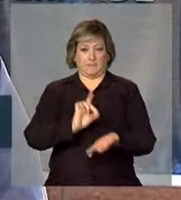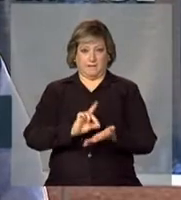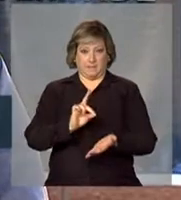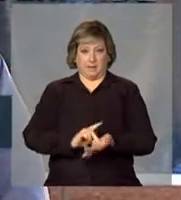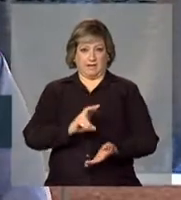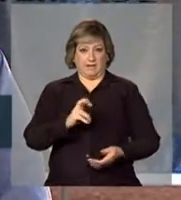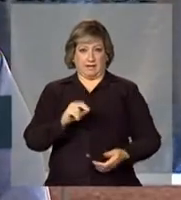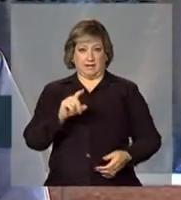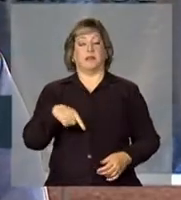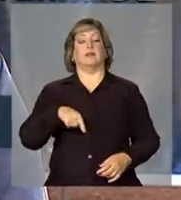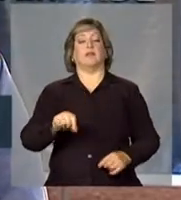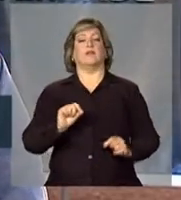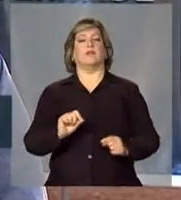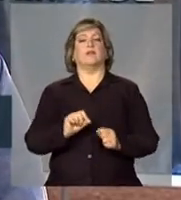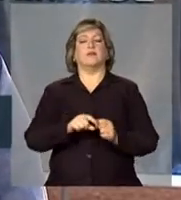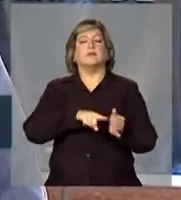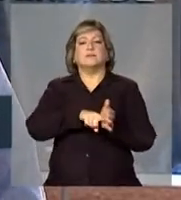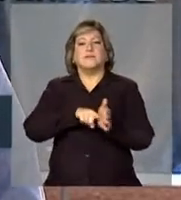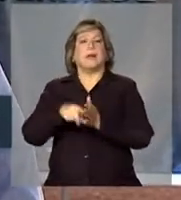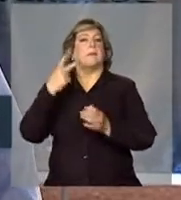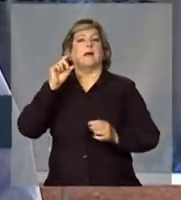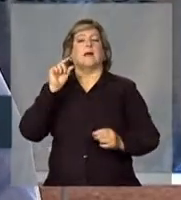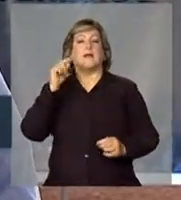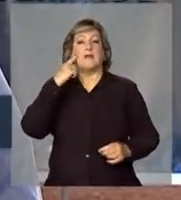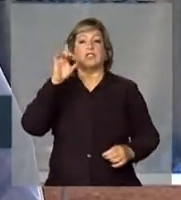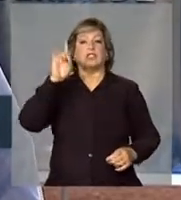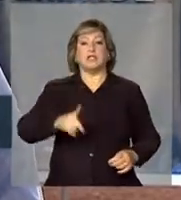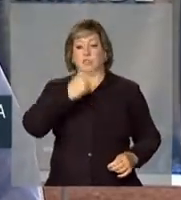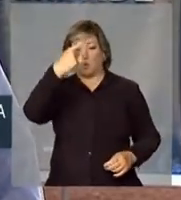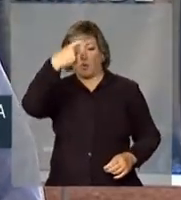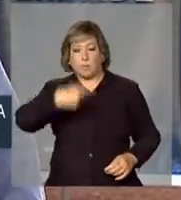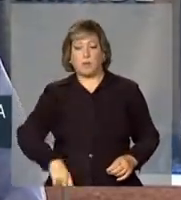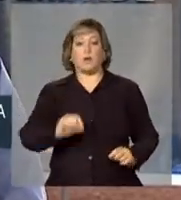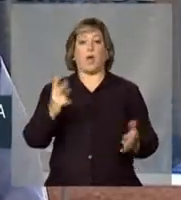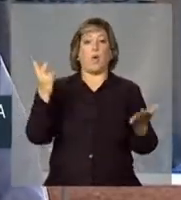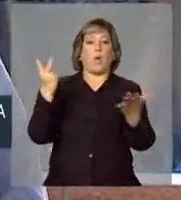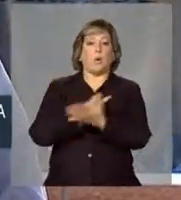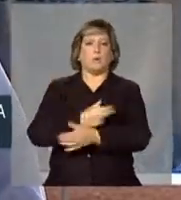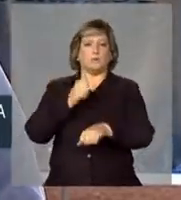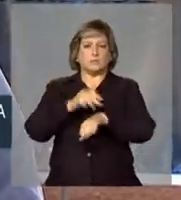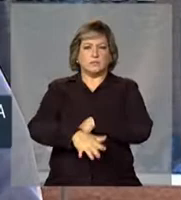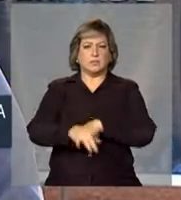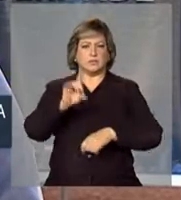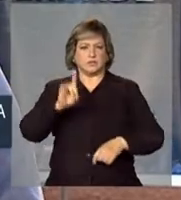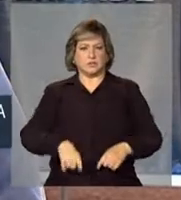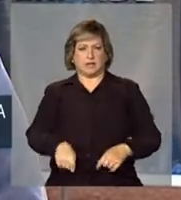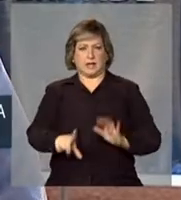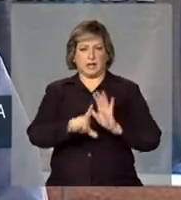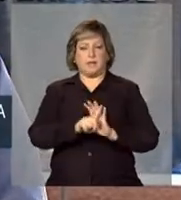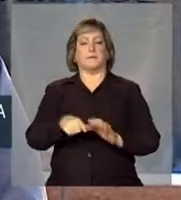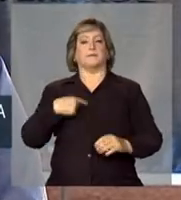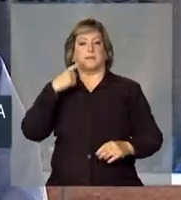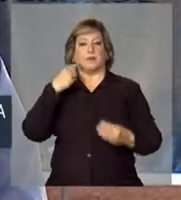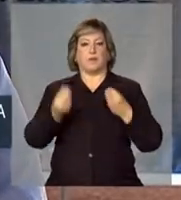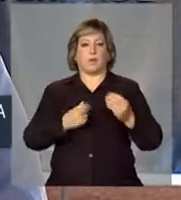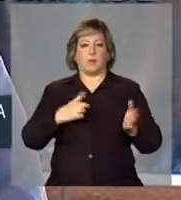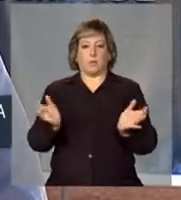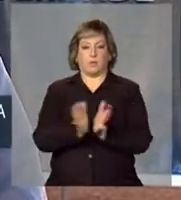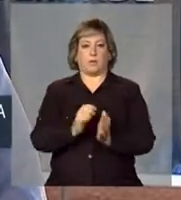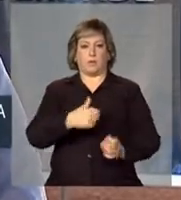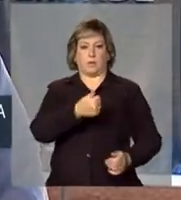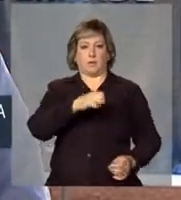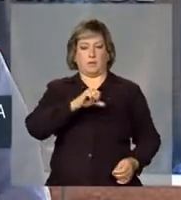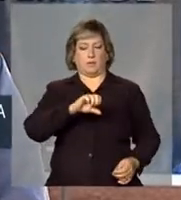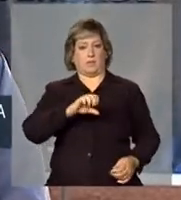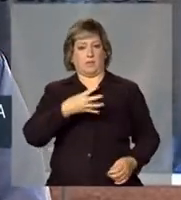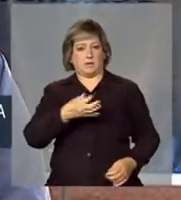para apurar graves violações de direitos humanos que ocorreram entre os anos de 1946 e